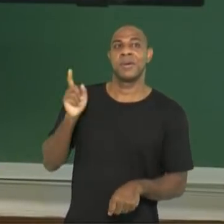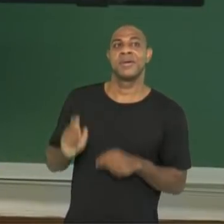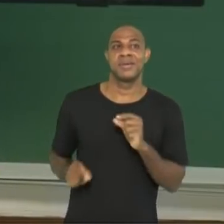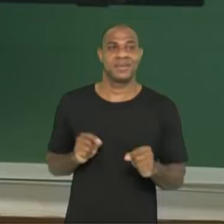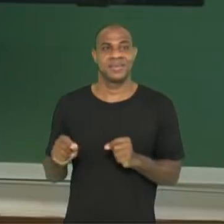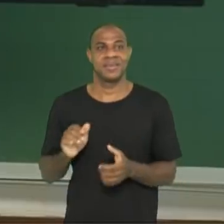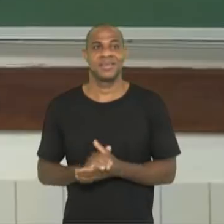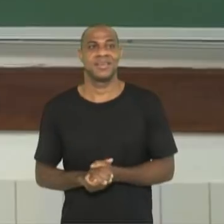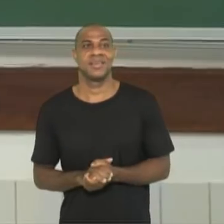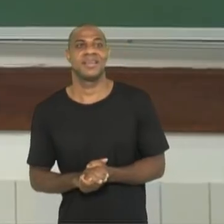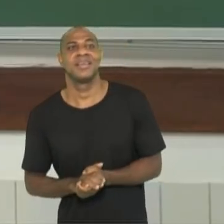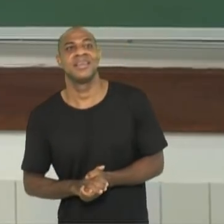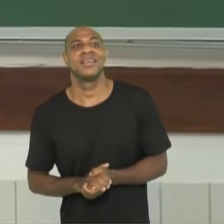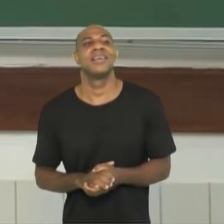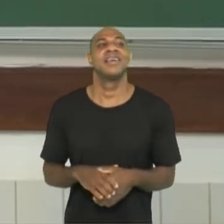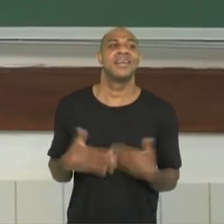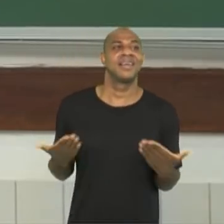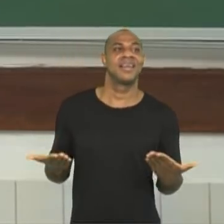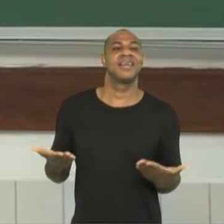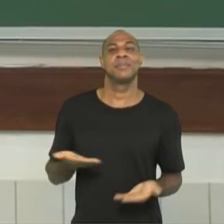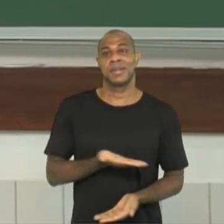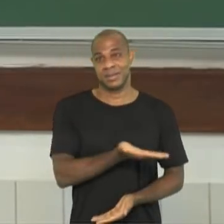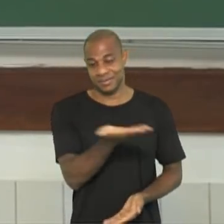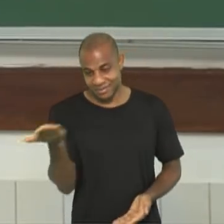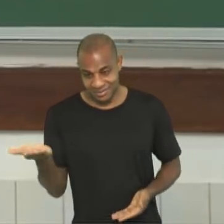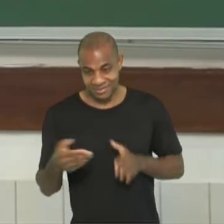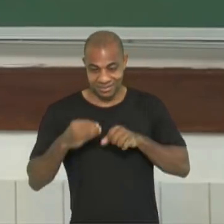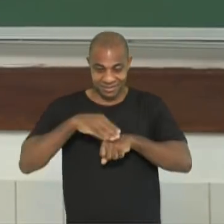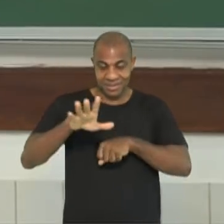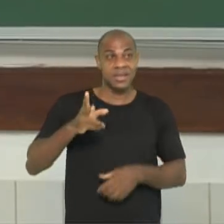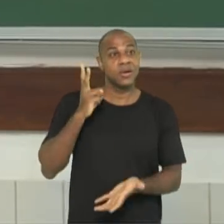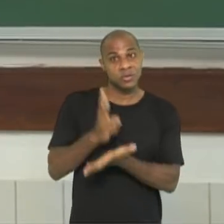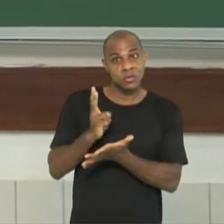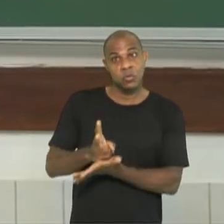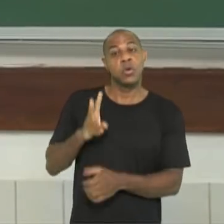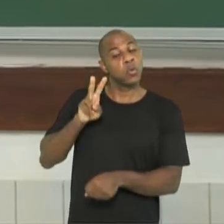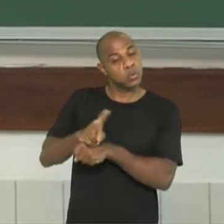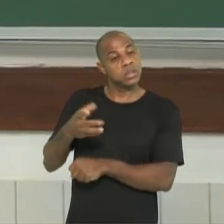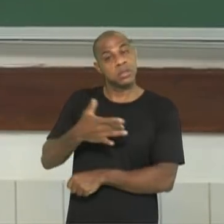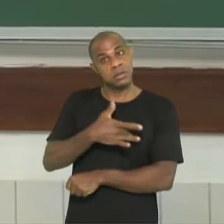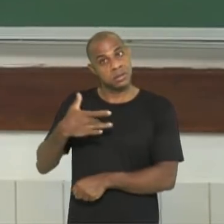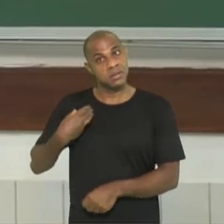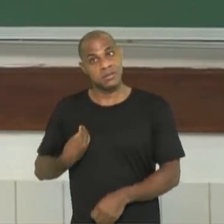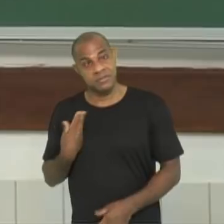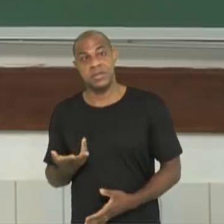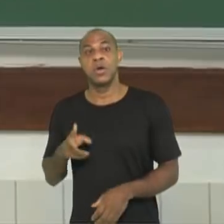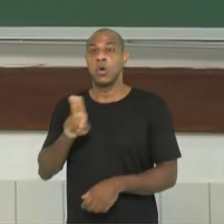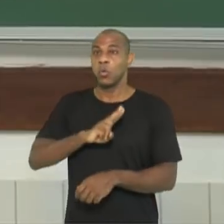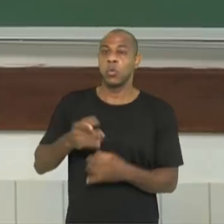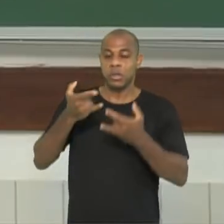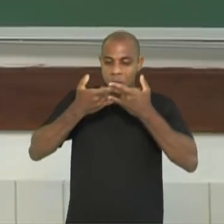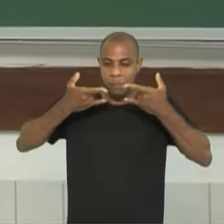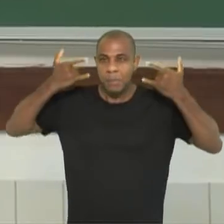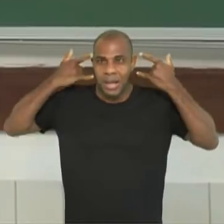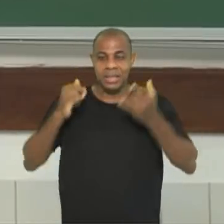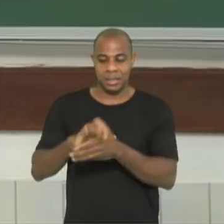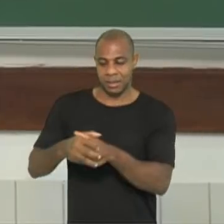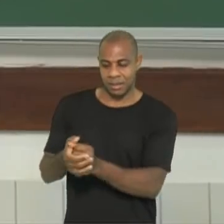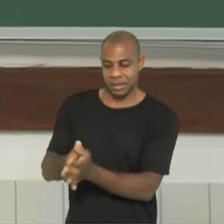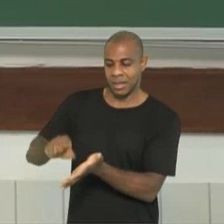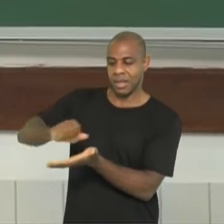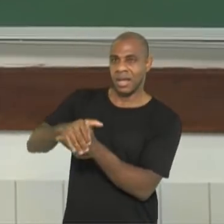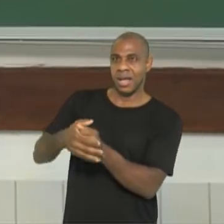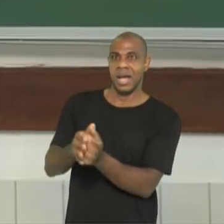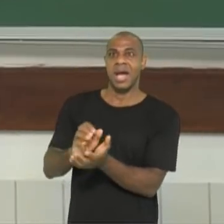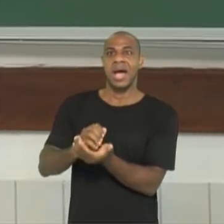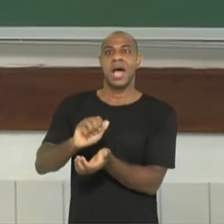com o nosso Butterfree, para dizer para vocês, continuem se cuidando, usem máscara, álcool em gel, distanciamento, é